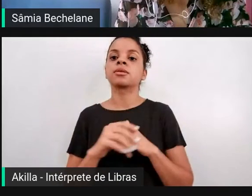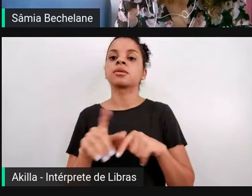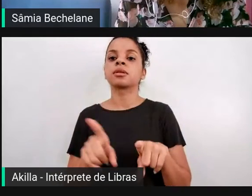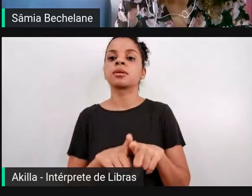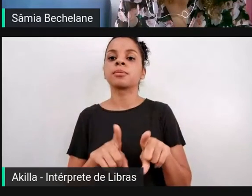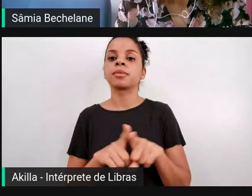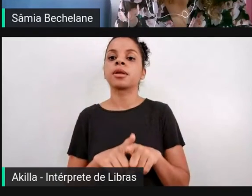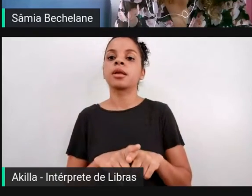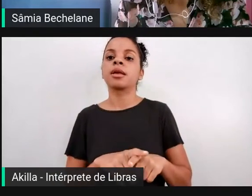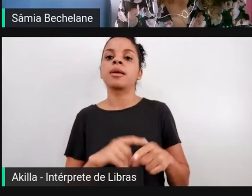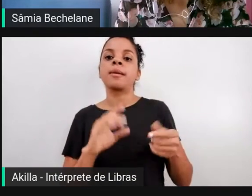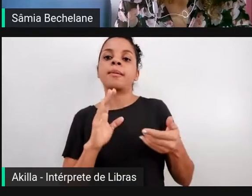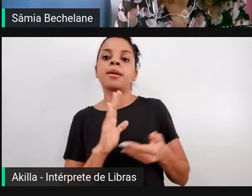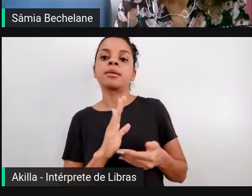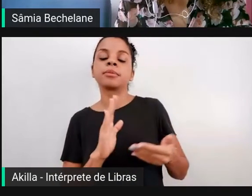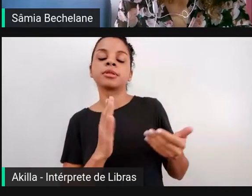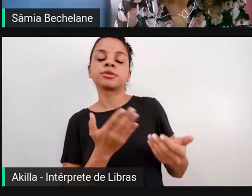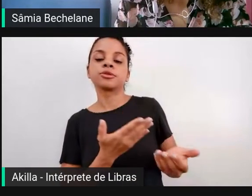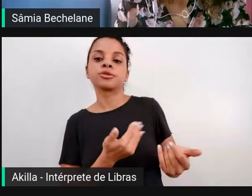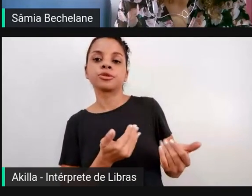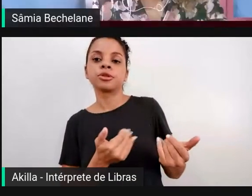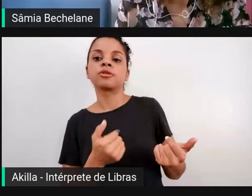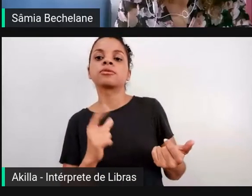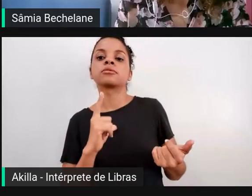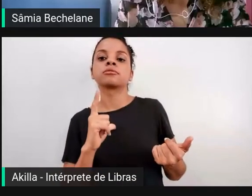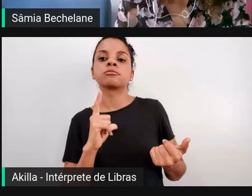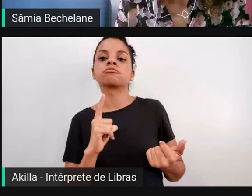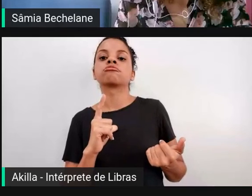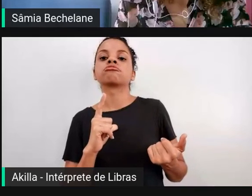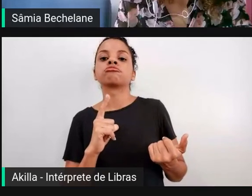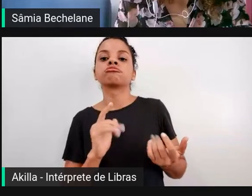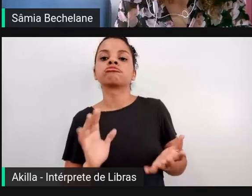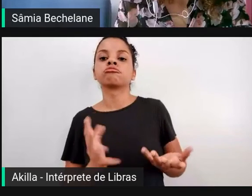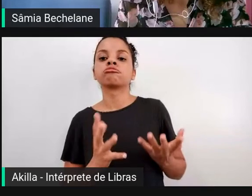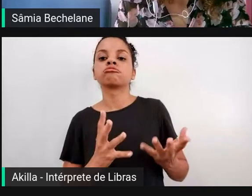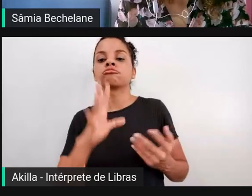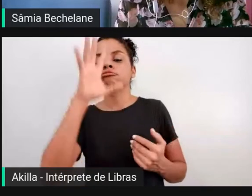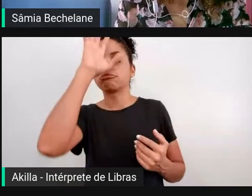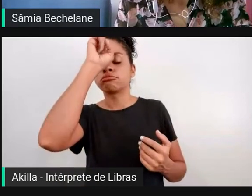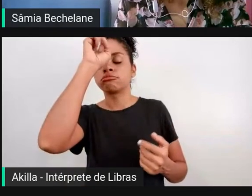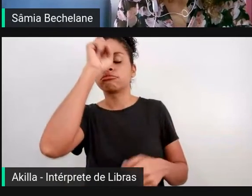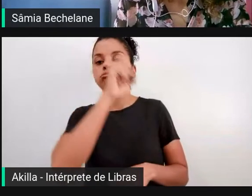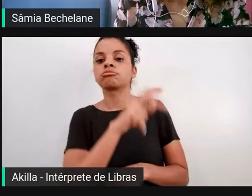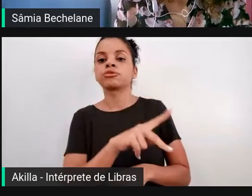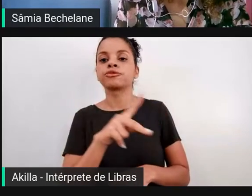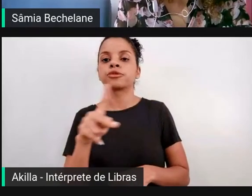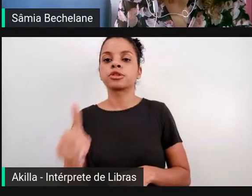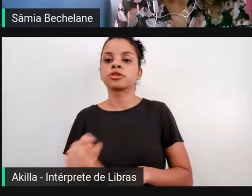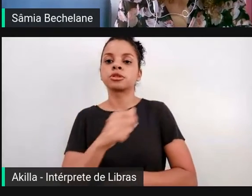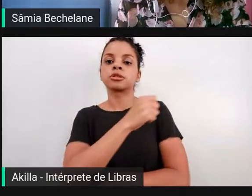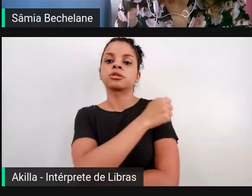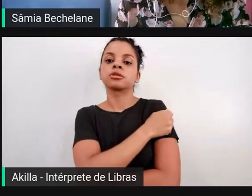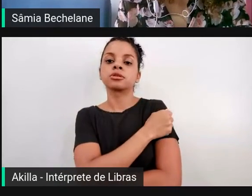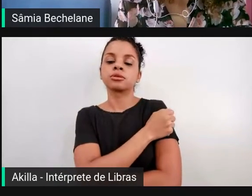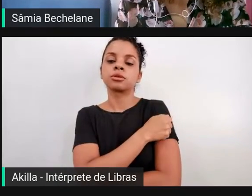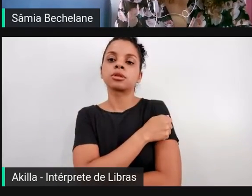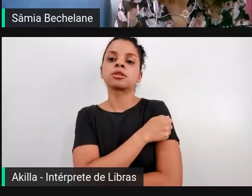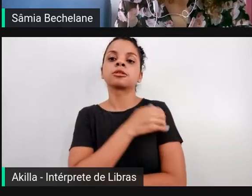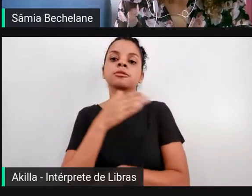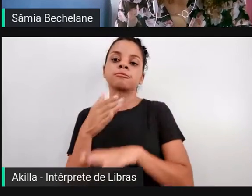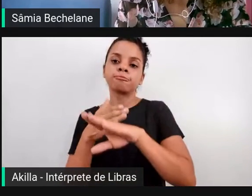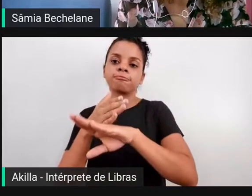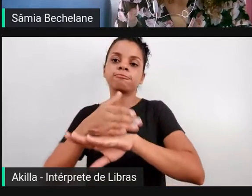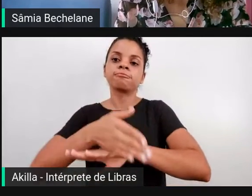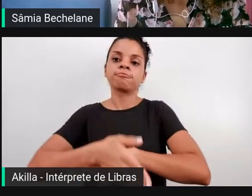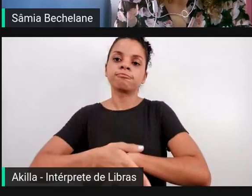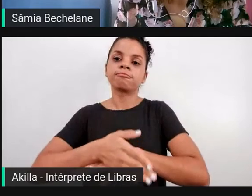de formação de estudantes, de professores, para que, enfim, eles se sintam capacitados de entrar no mundo digital e saber entender